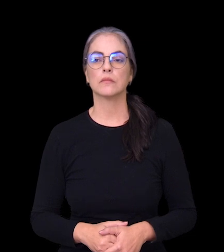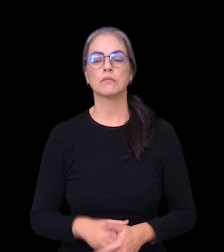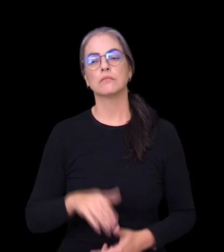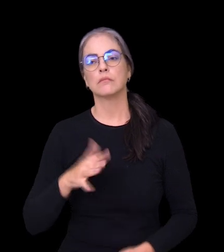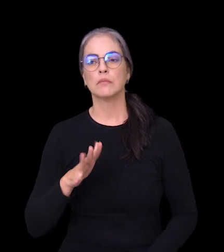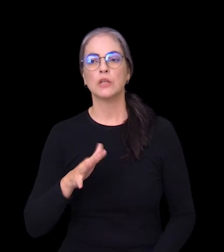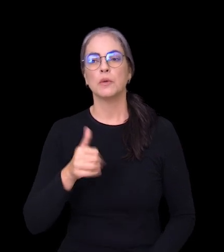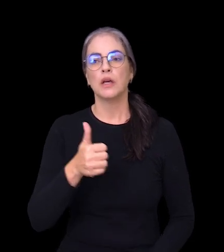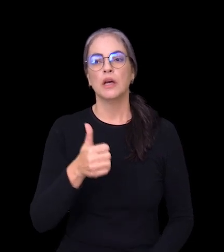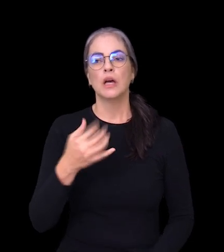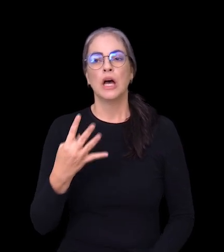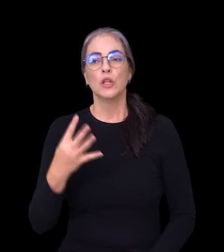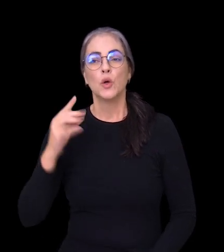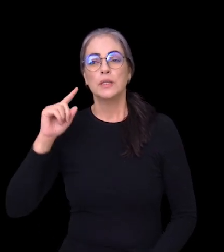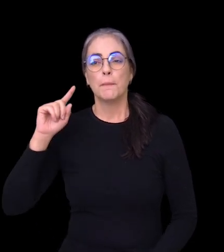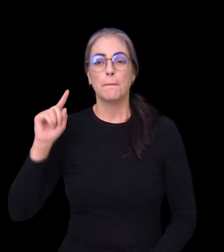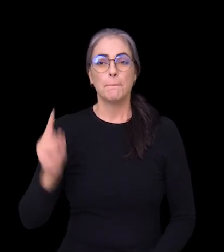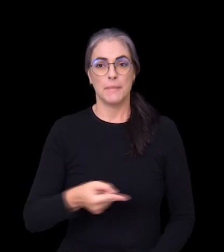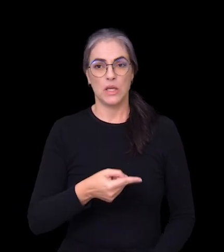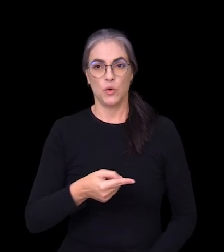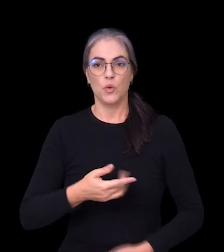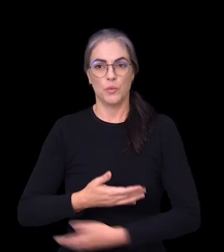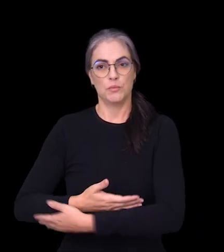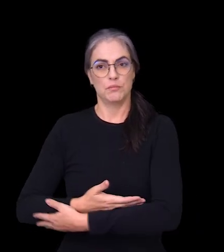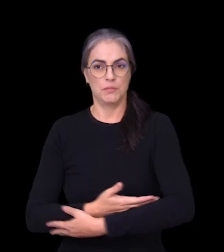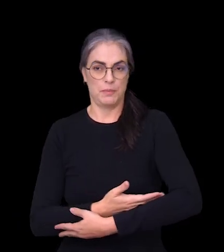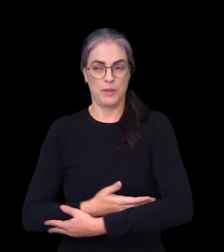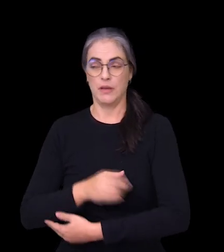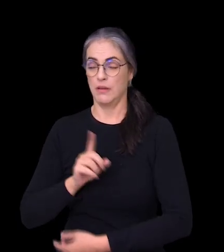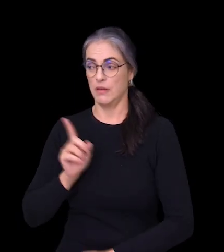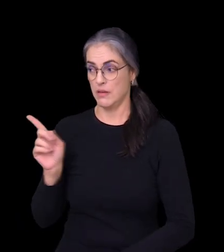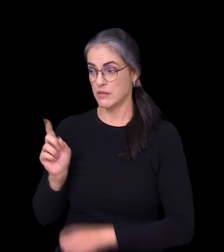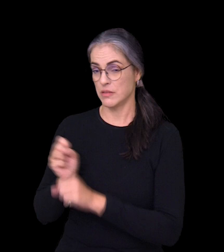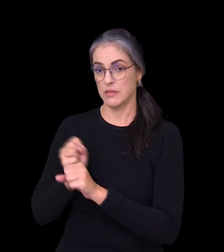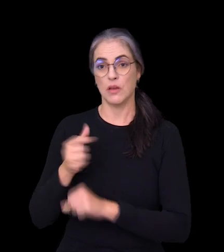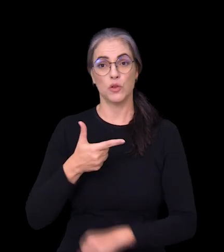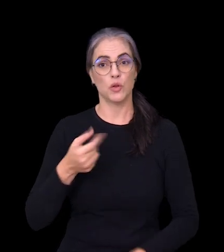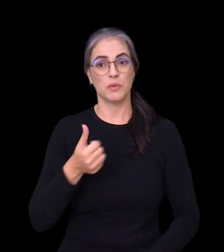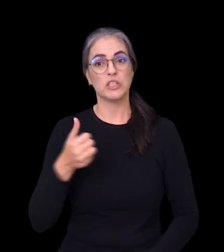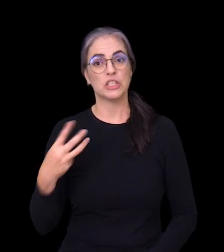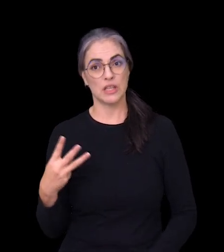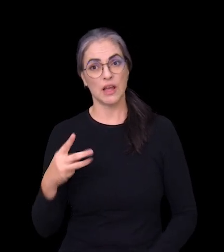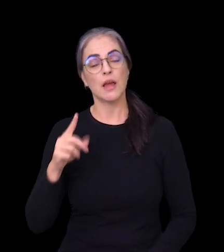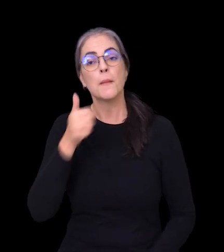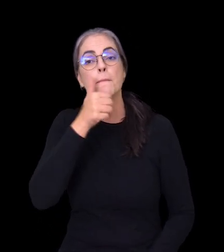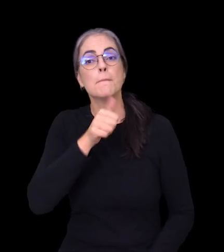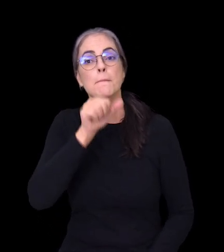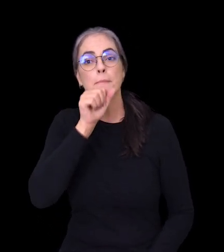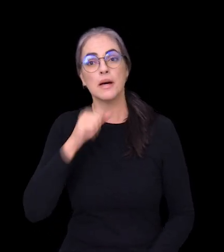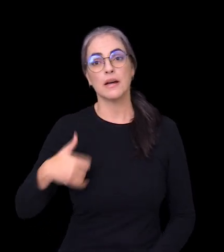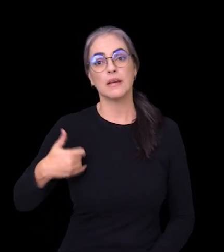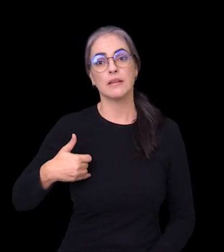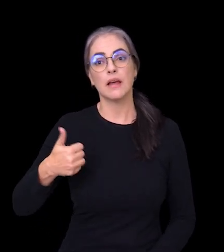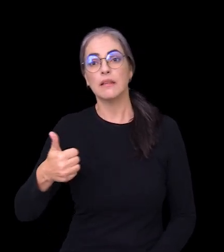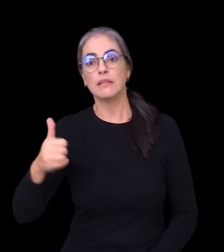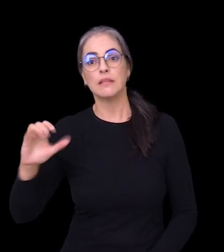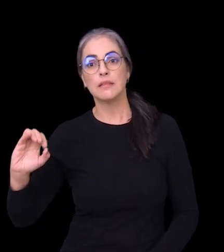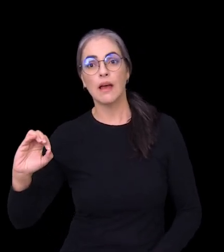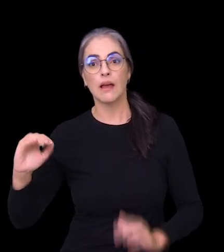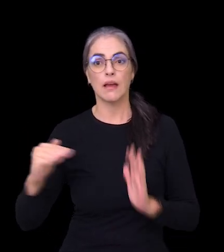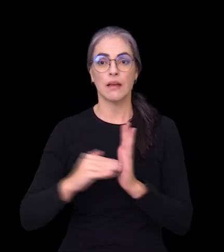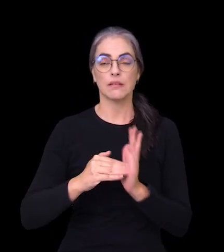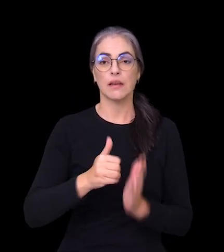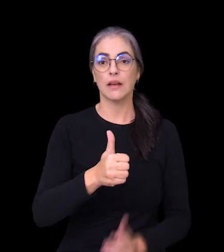de 14 mil nascimentos neste ano de 2023 são de mães na faixa etária de 10 a 14